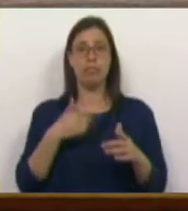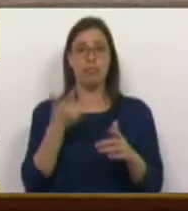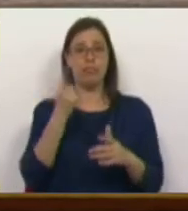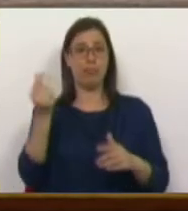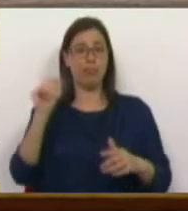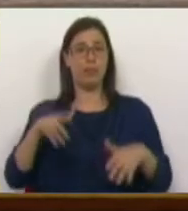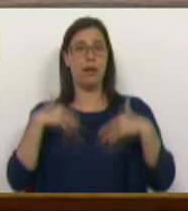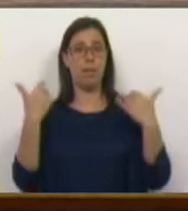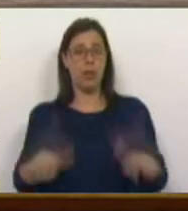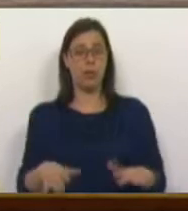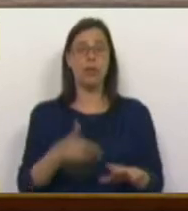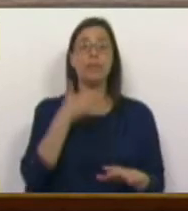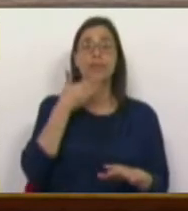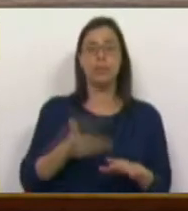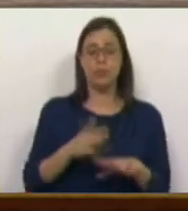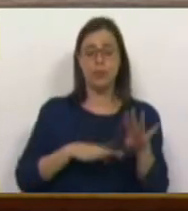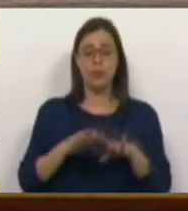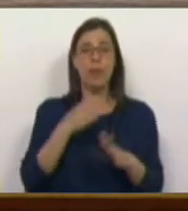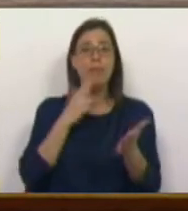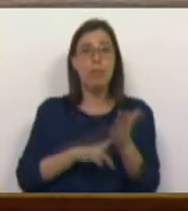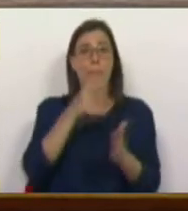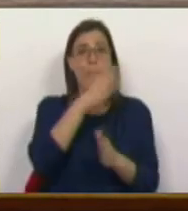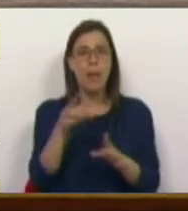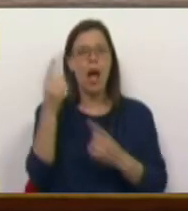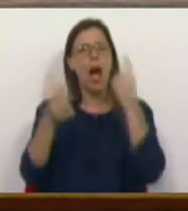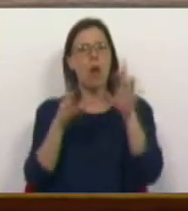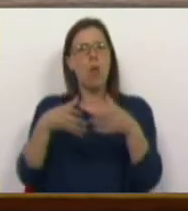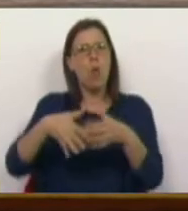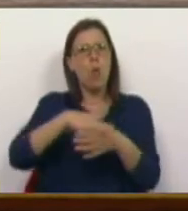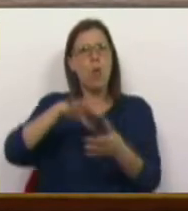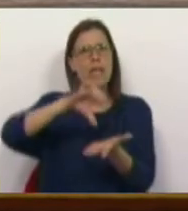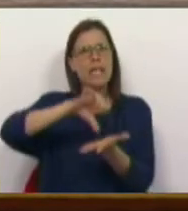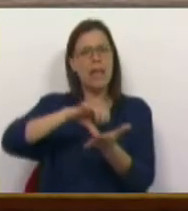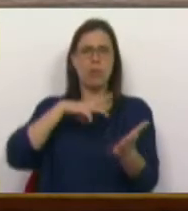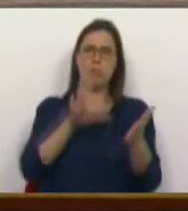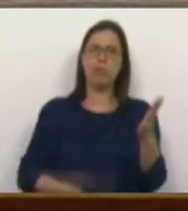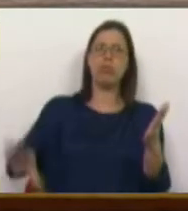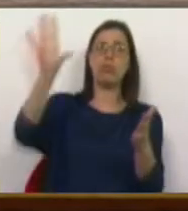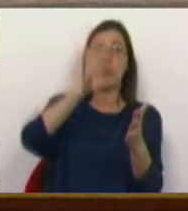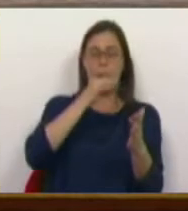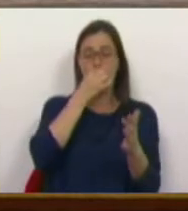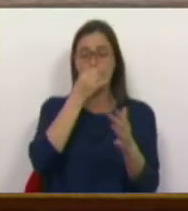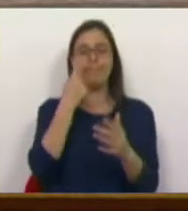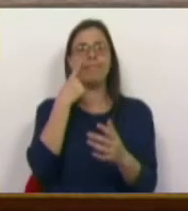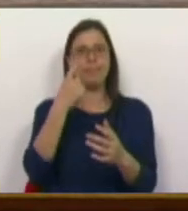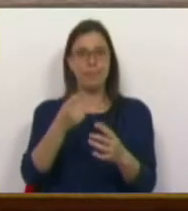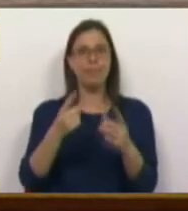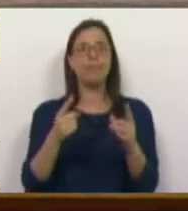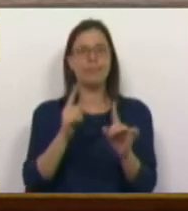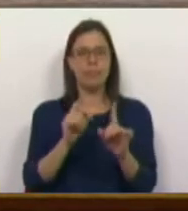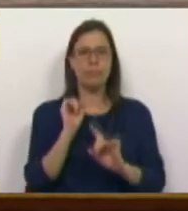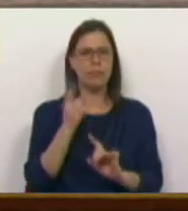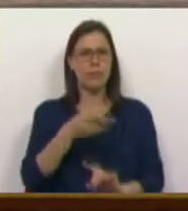abandonam. Experiências efetuadas no terreno, em alguns concelhos do centro do país, permitiram identificar com